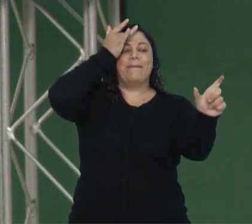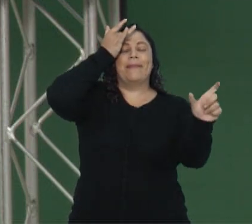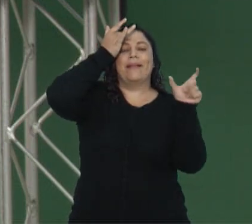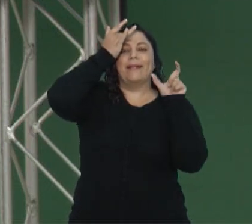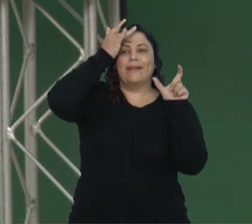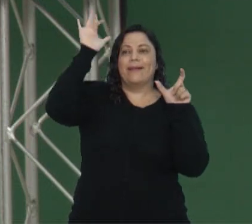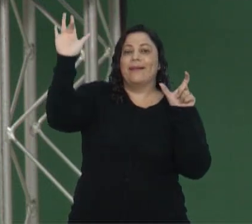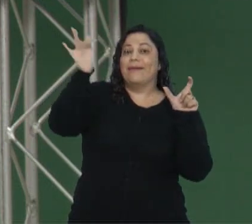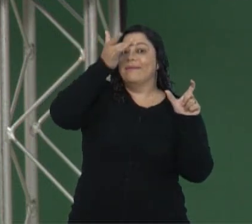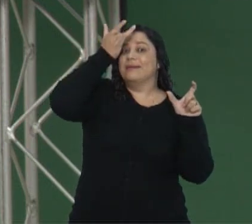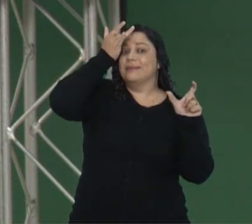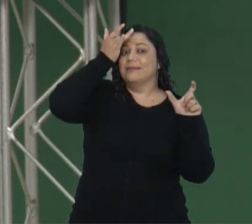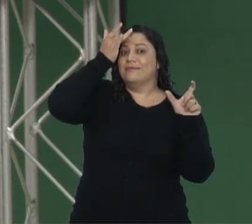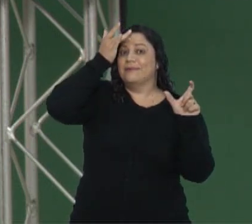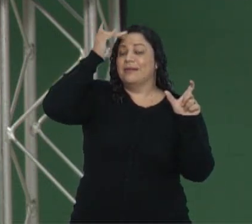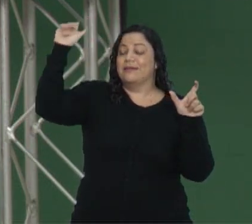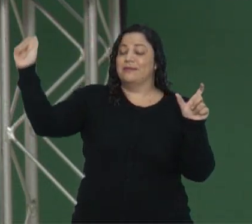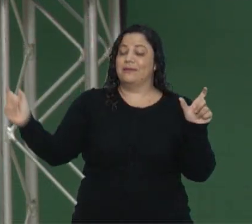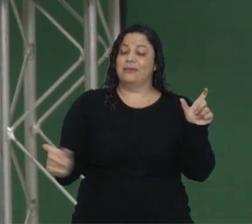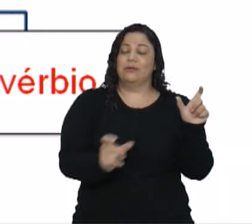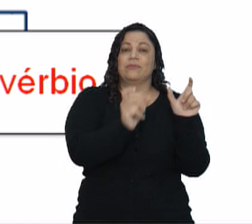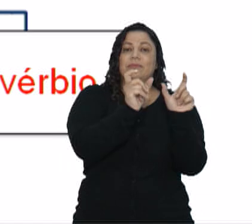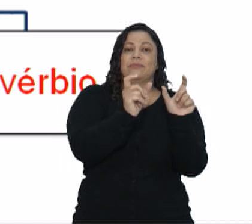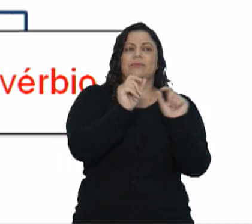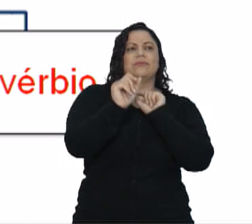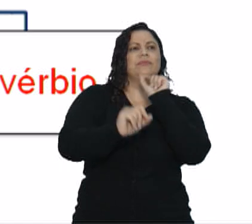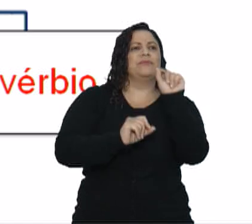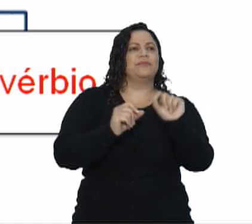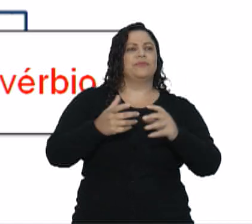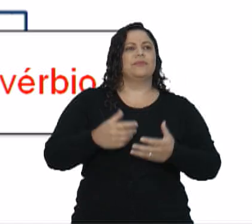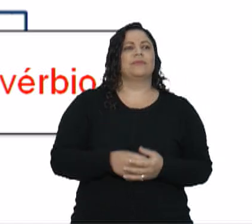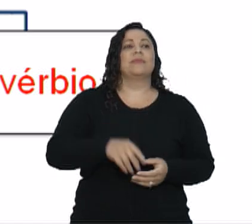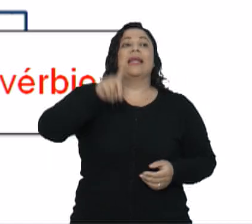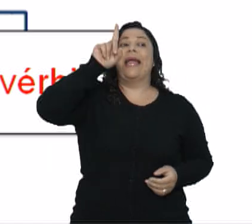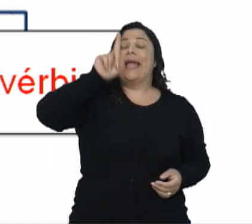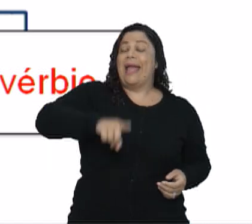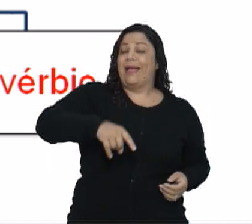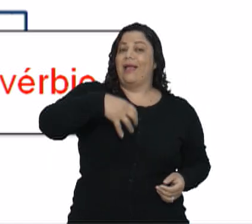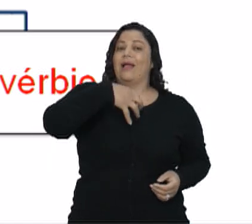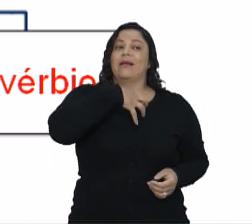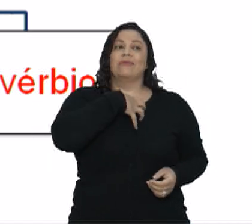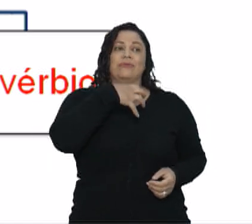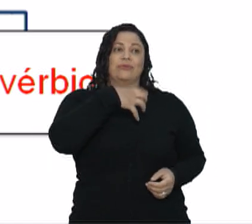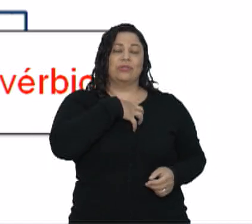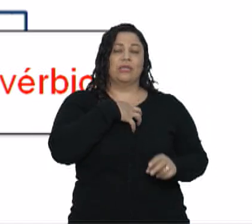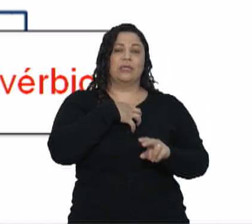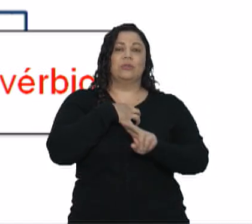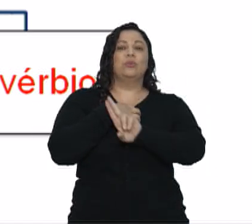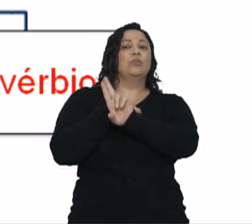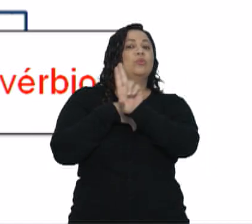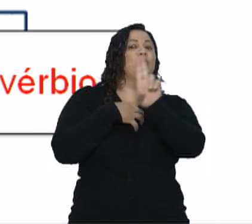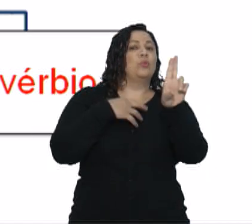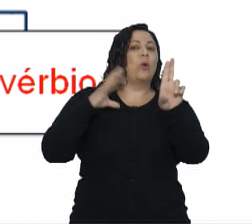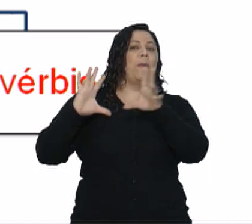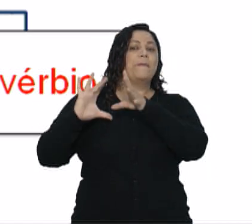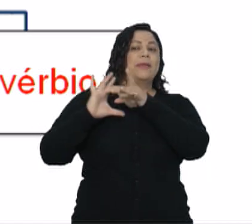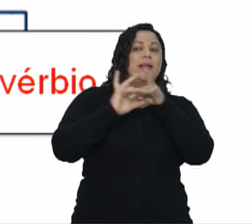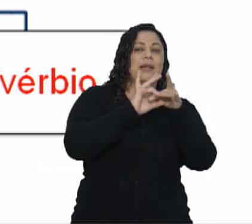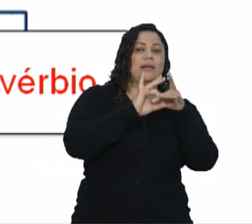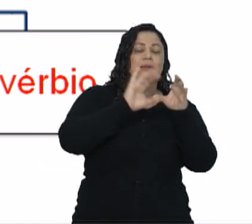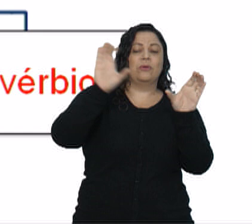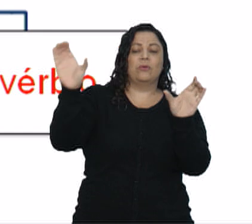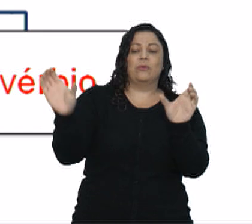memorizo o complemento. Vamos ver isso? Regência nominal. É a maneira de um nome relacionar-se com os seus